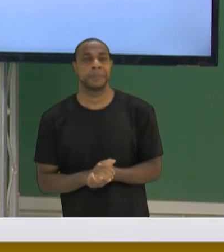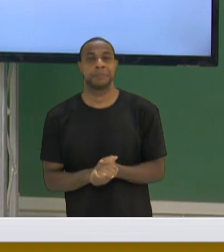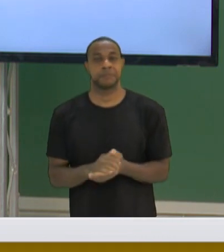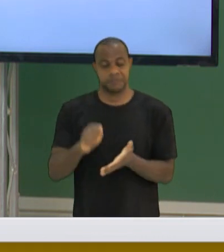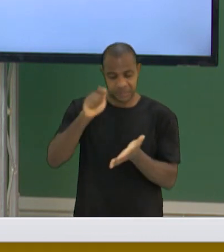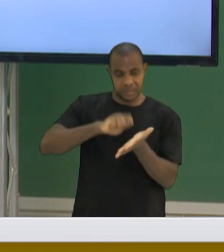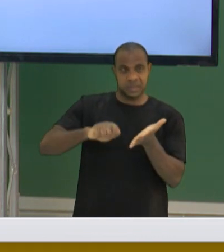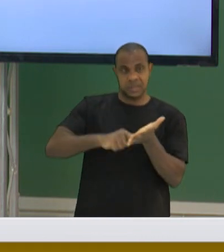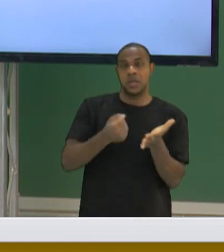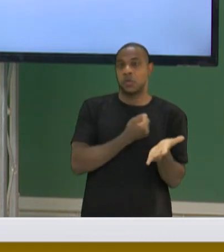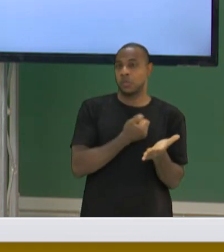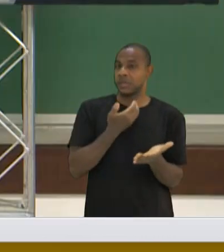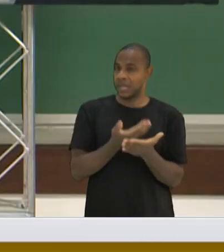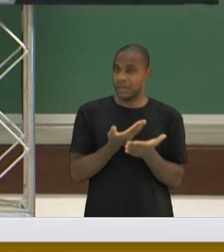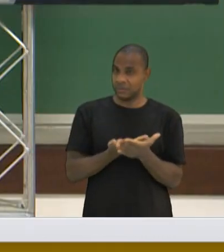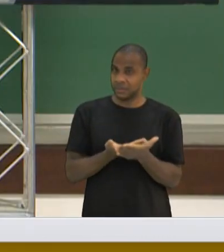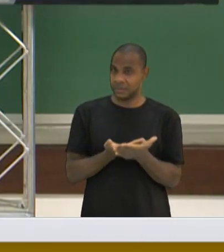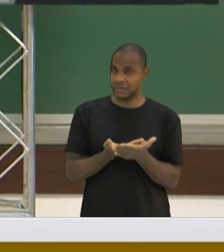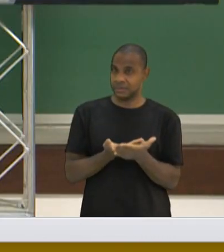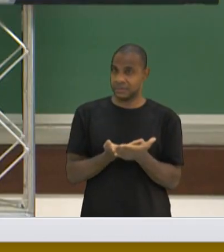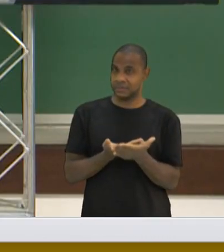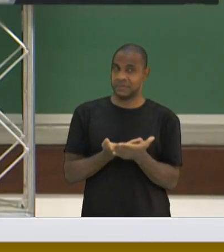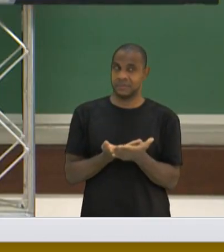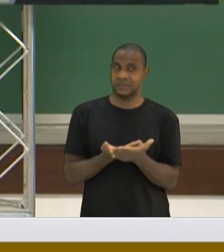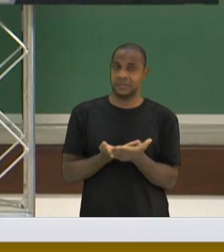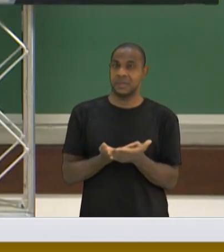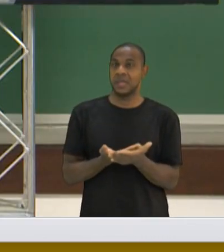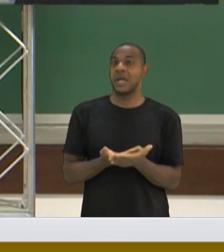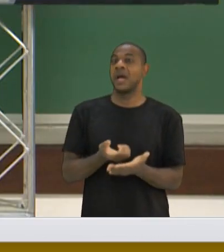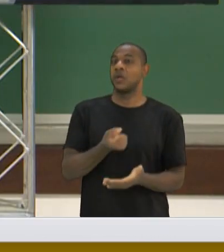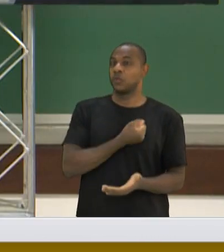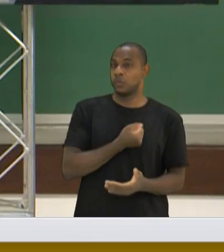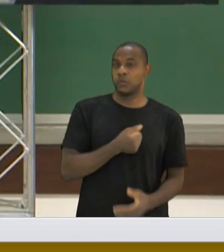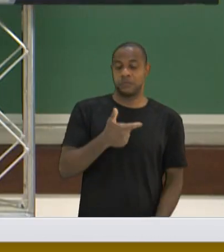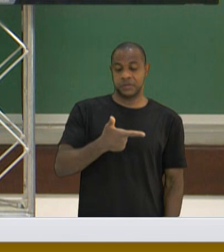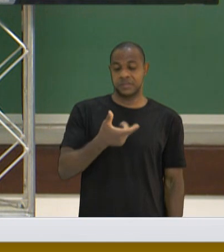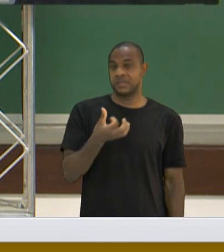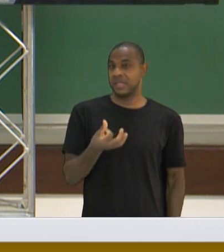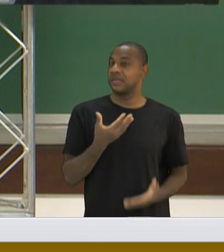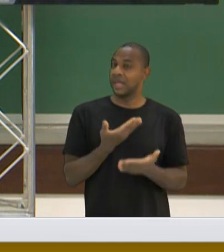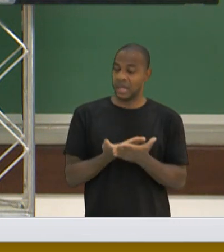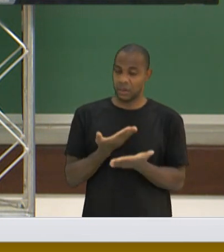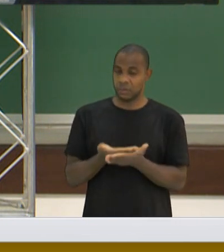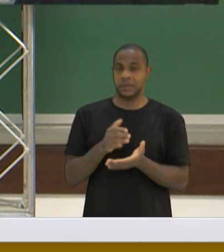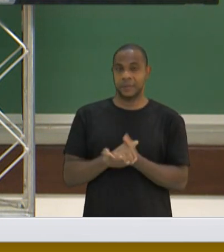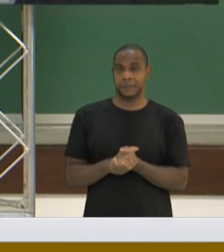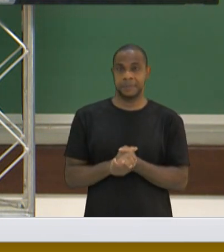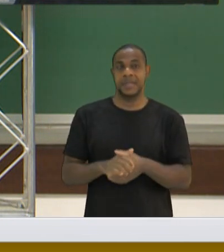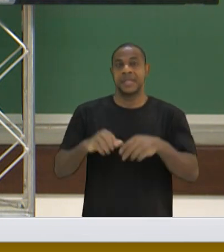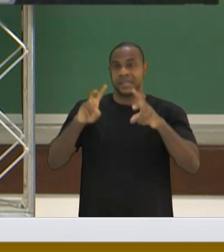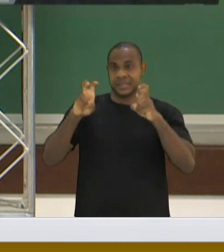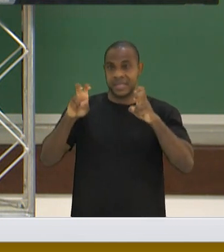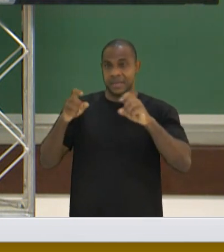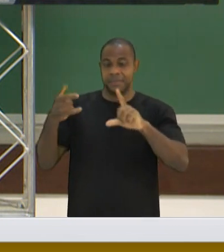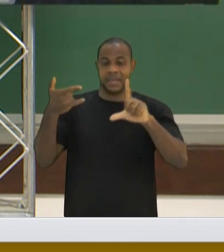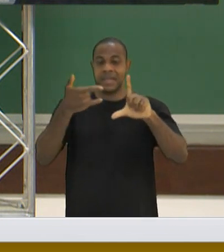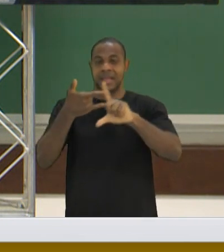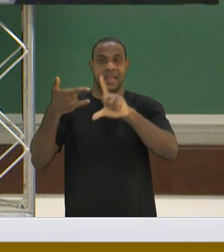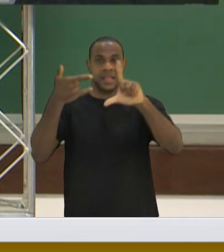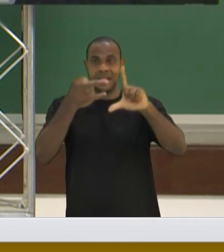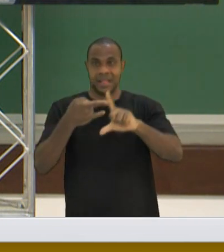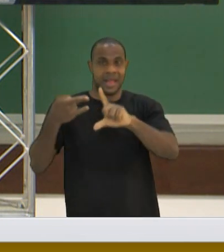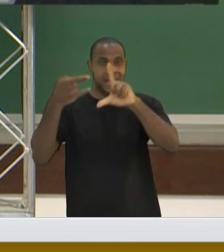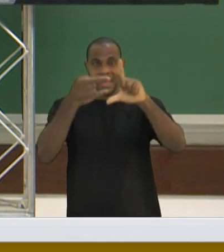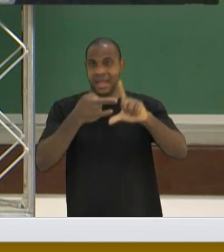anotou o número da aula a aula 26 né o tema lives do